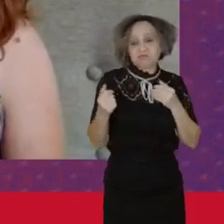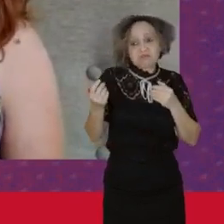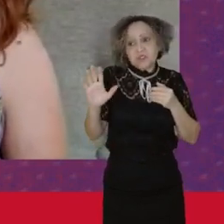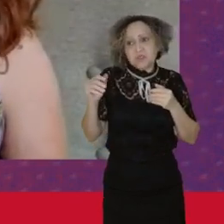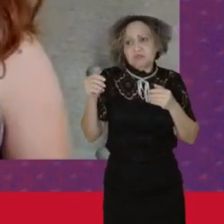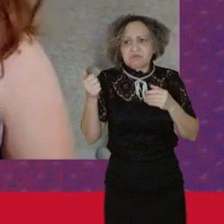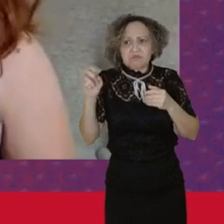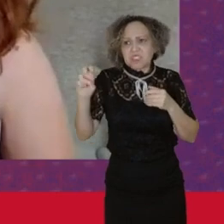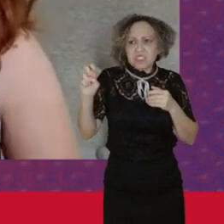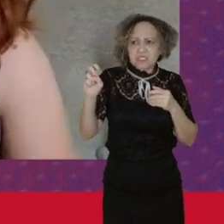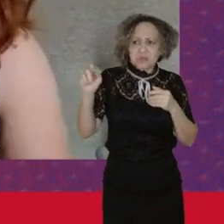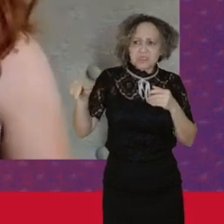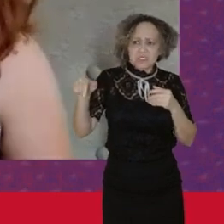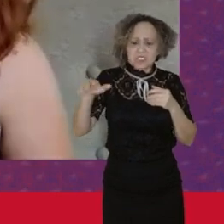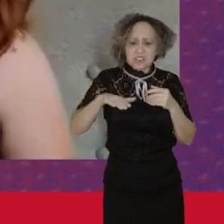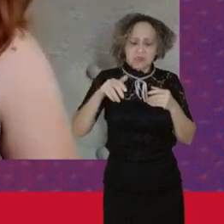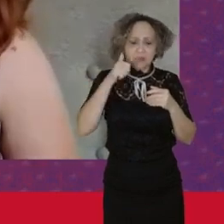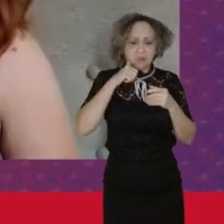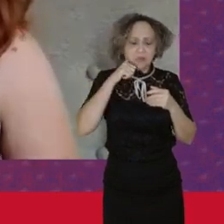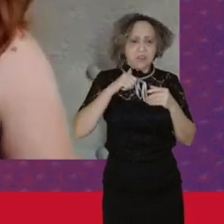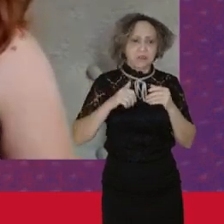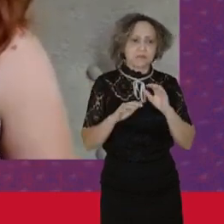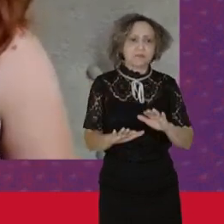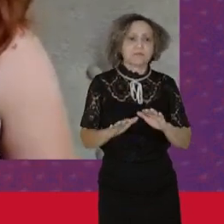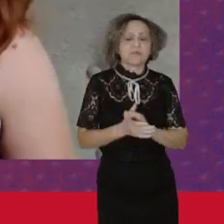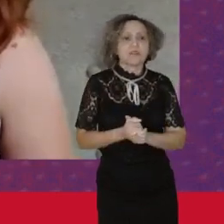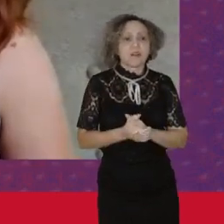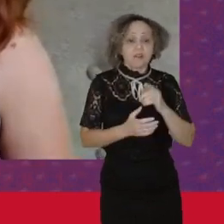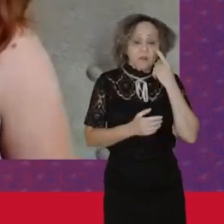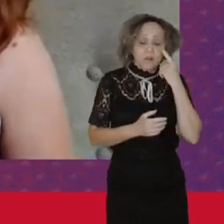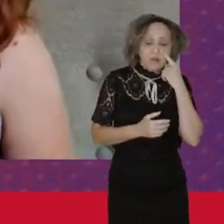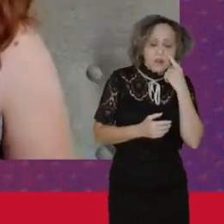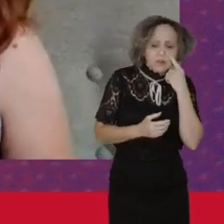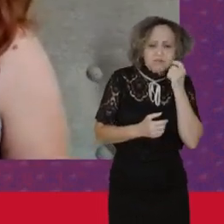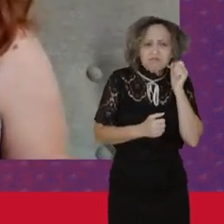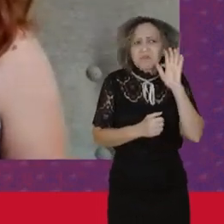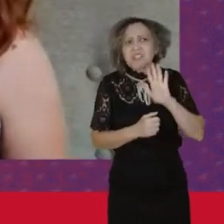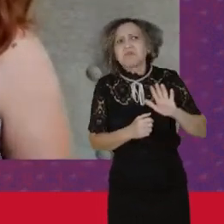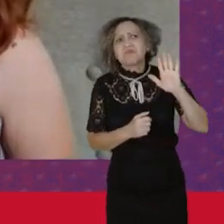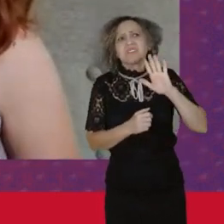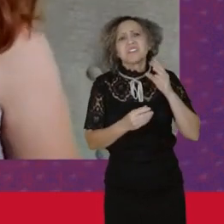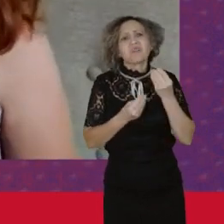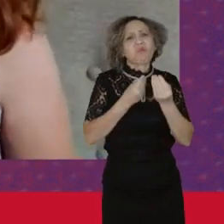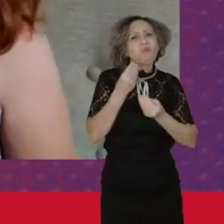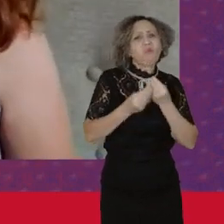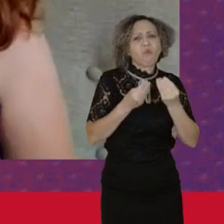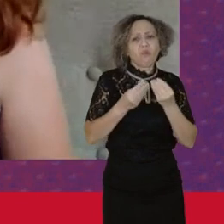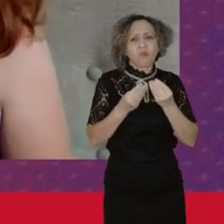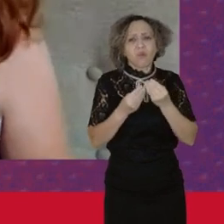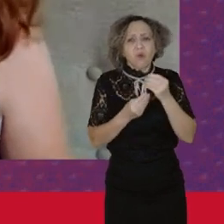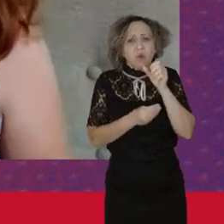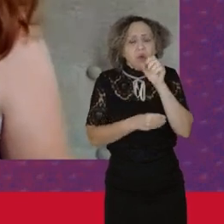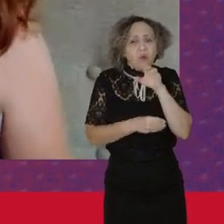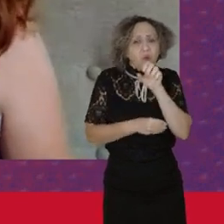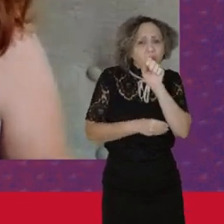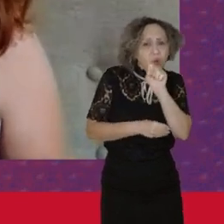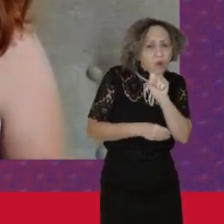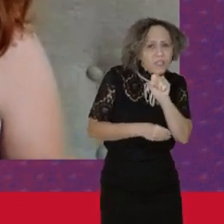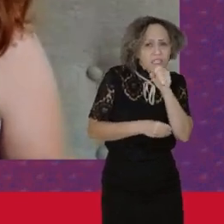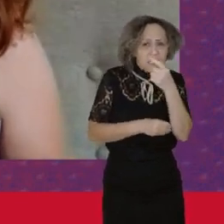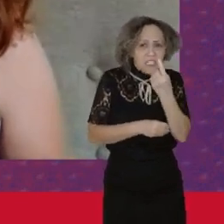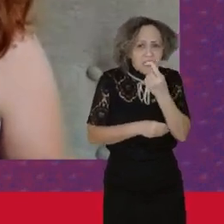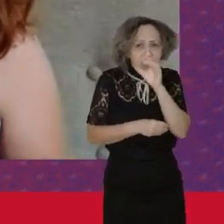E quando a gente olha para o panorama mais geral da concentração da terra no Brasil, a gente tem que 81% dos